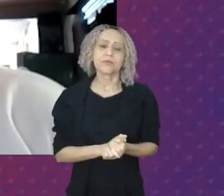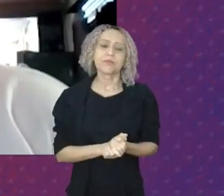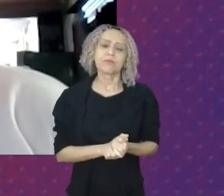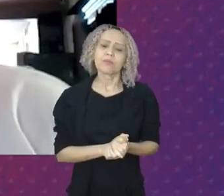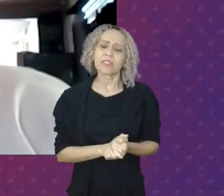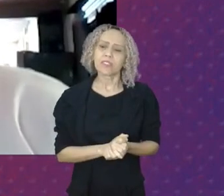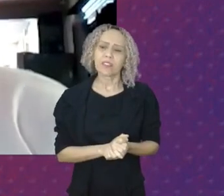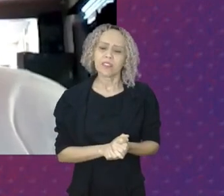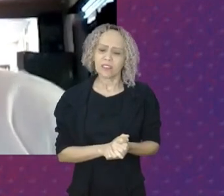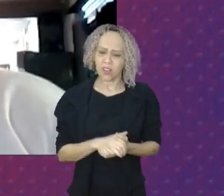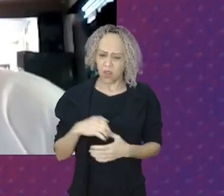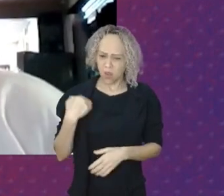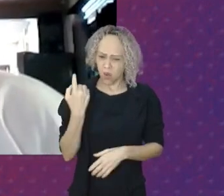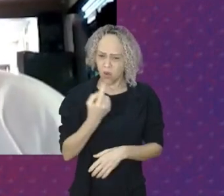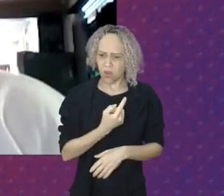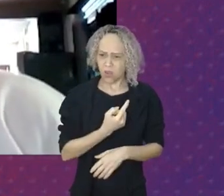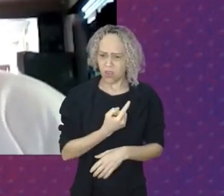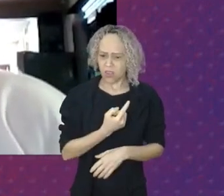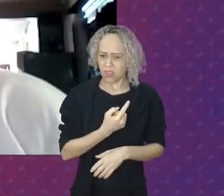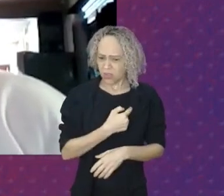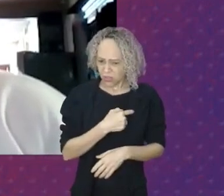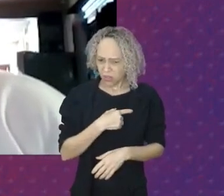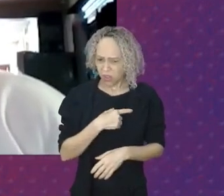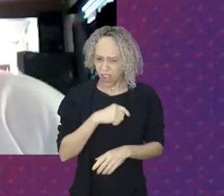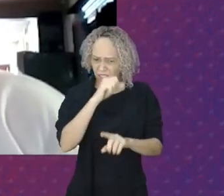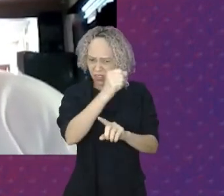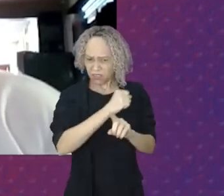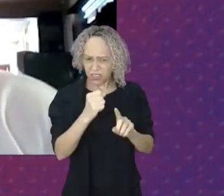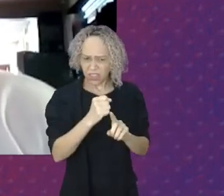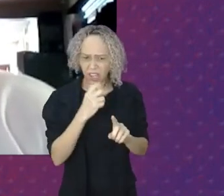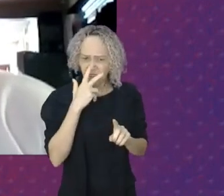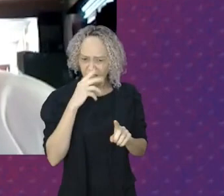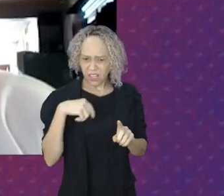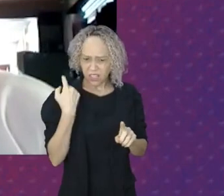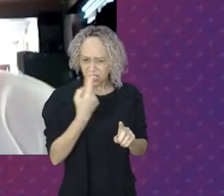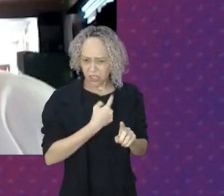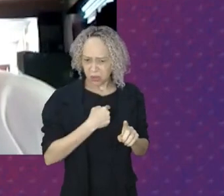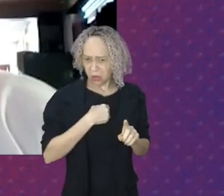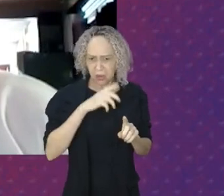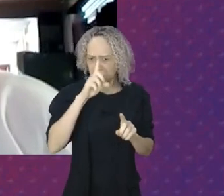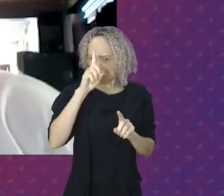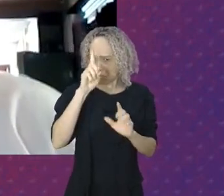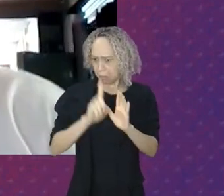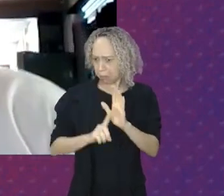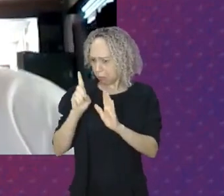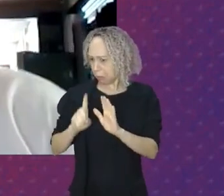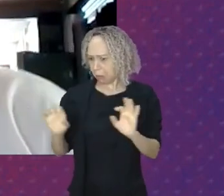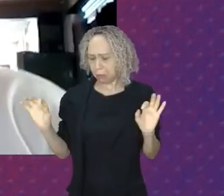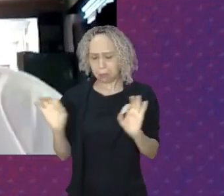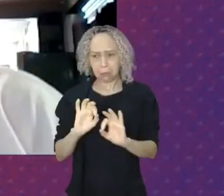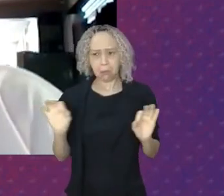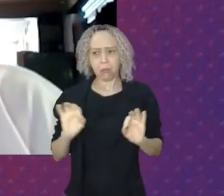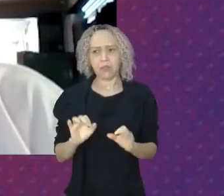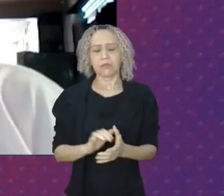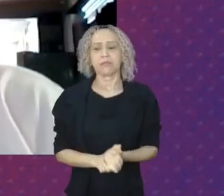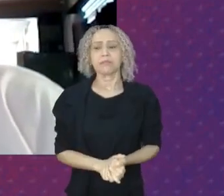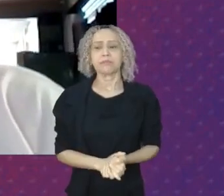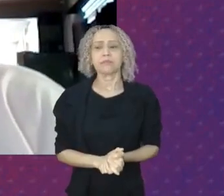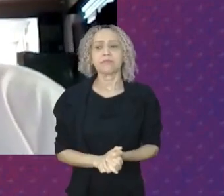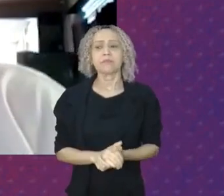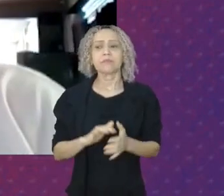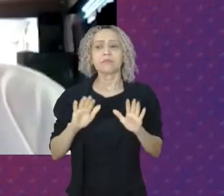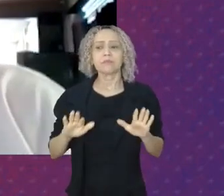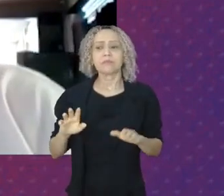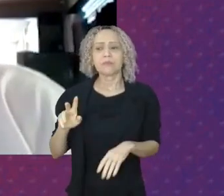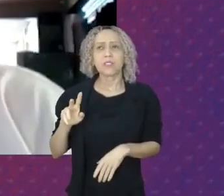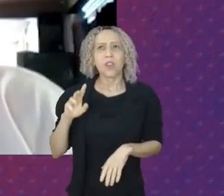somos sujeitas de direitos, né? Eu me lembro até hoje, vou fazer um parênteses aqui, eu me